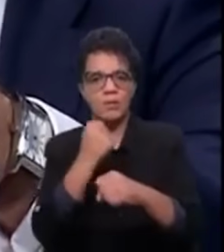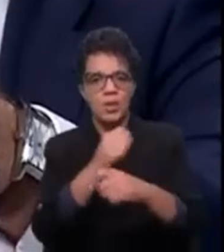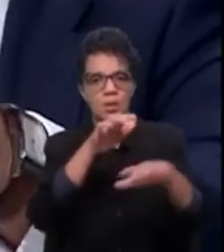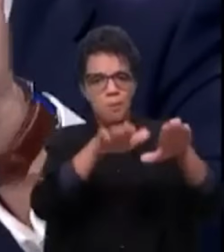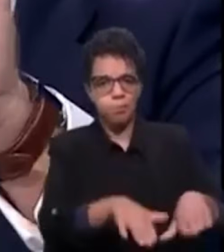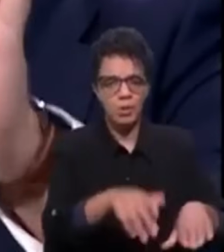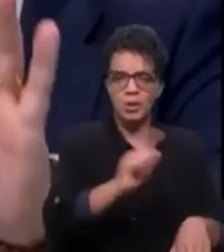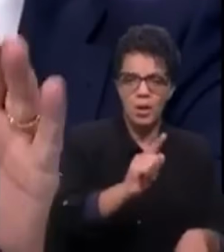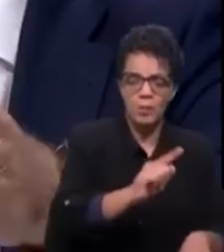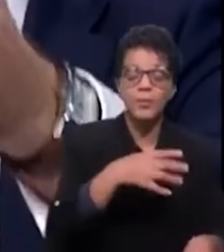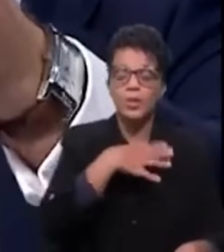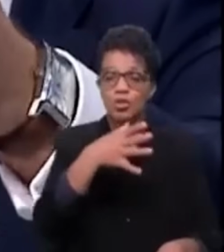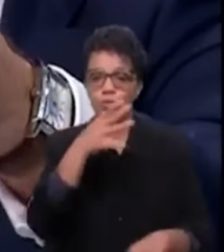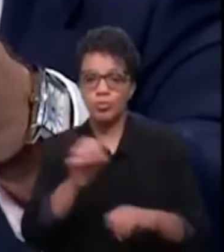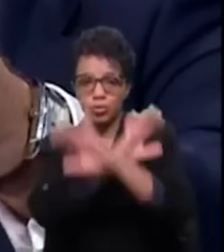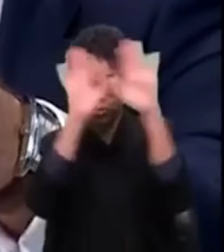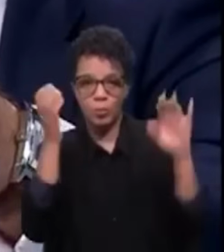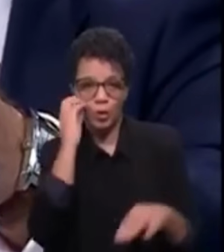judiciária